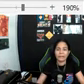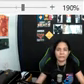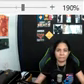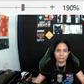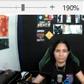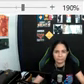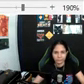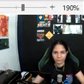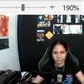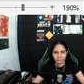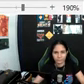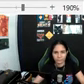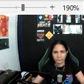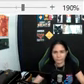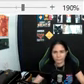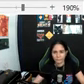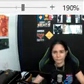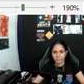com a dieta.